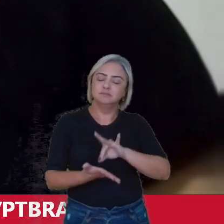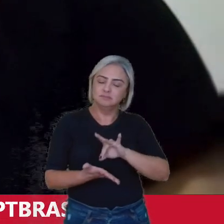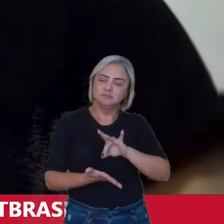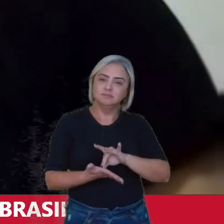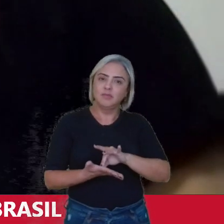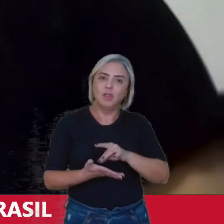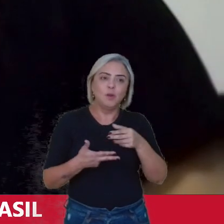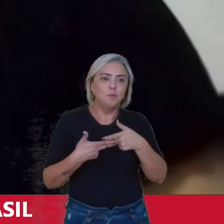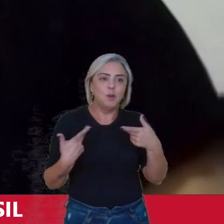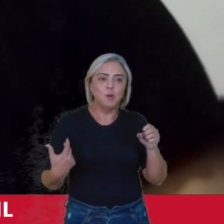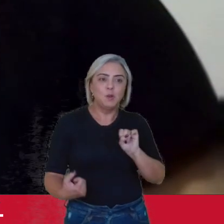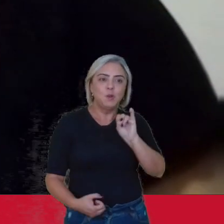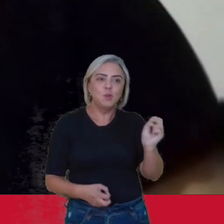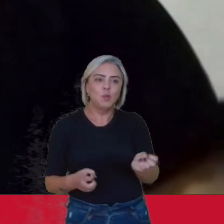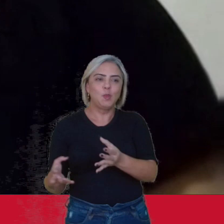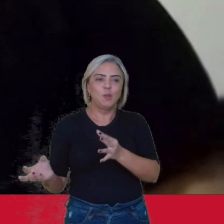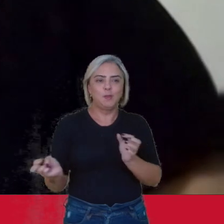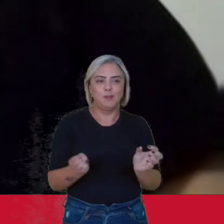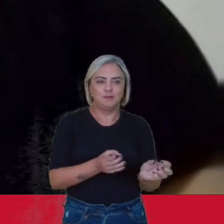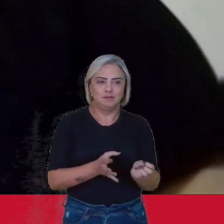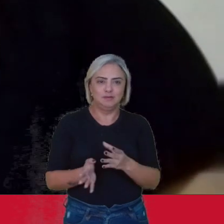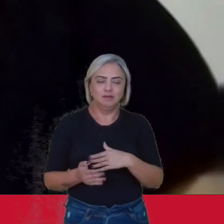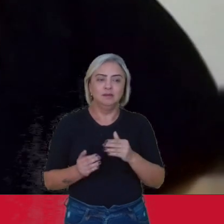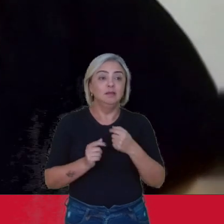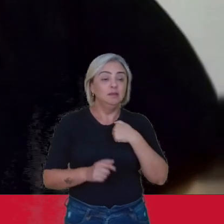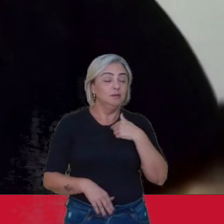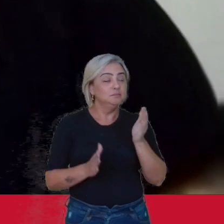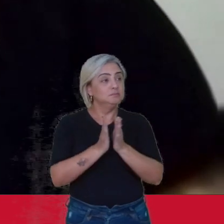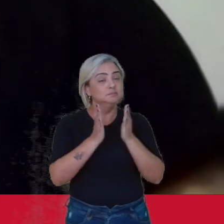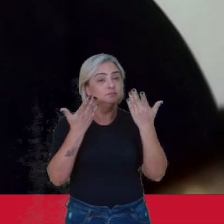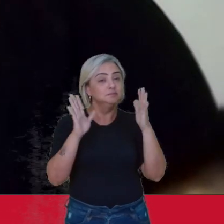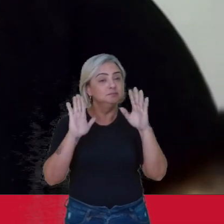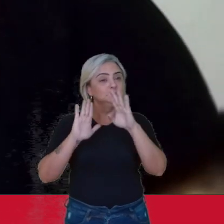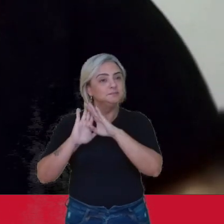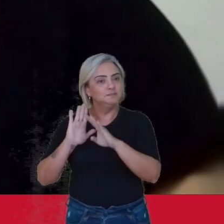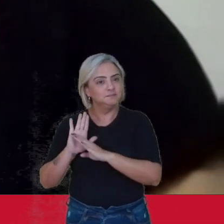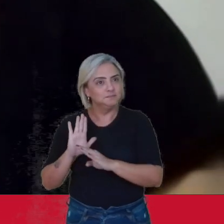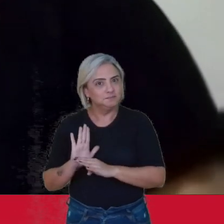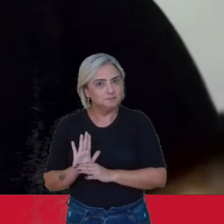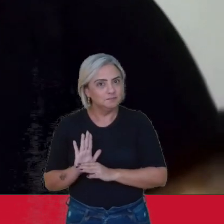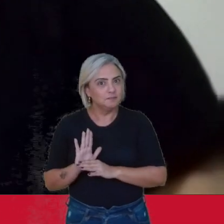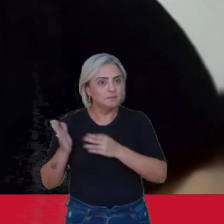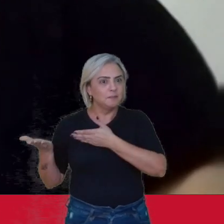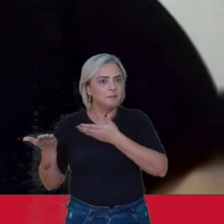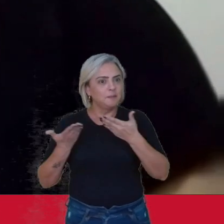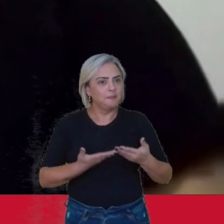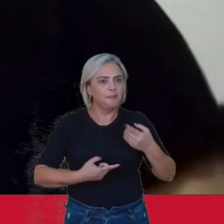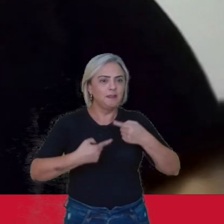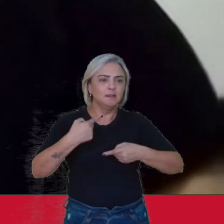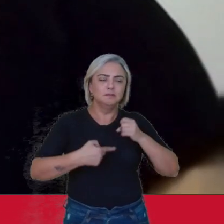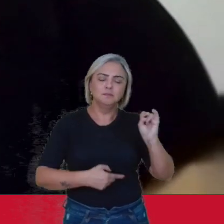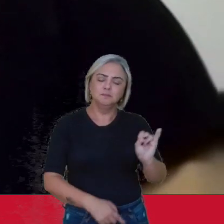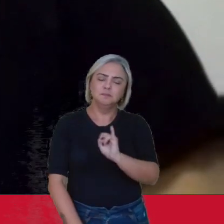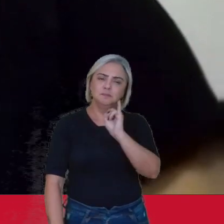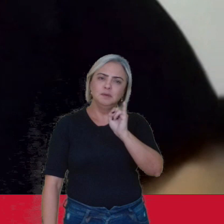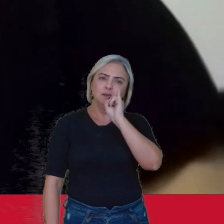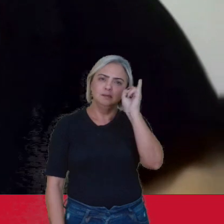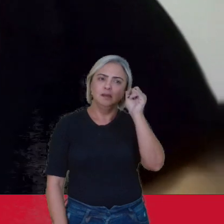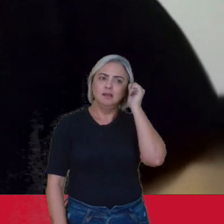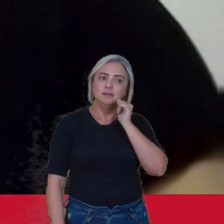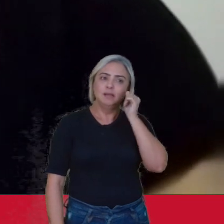realmente algo inovador. E eu parabenizo o programa nesse sentido de trazer essa discussão tão cara que é sobre